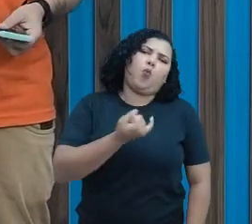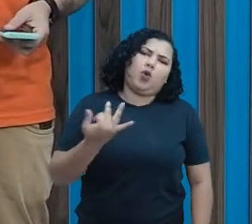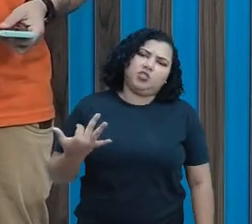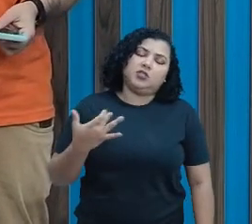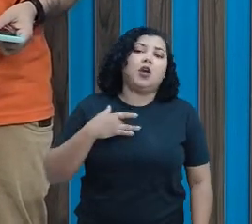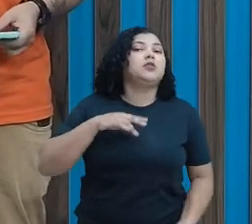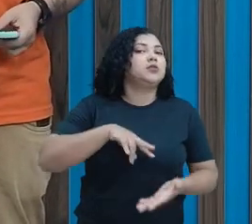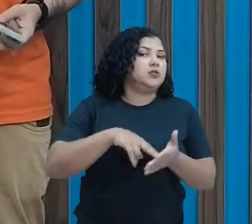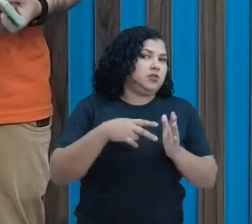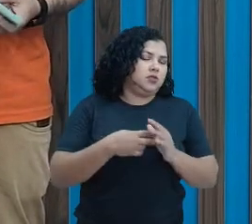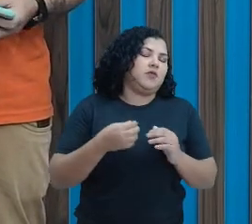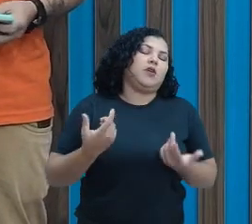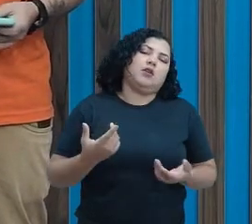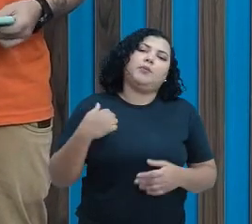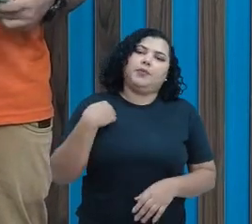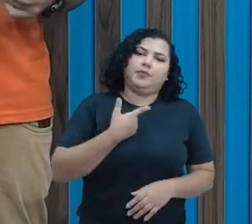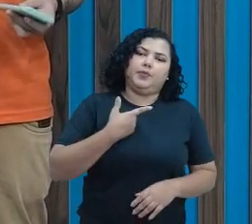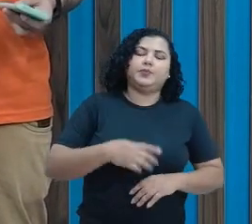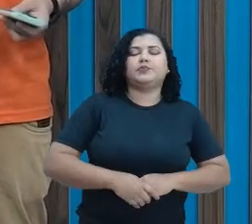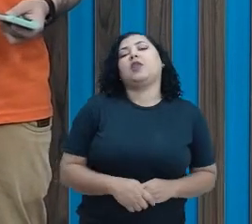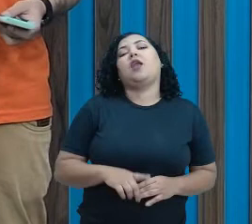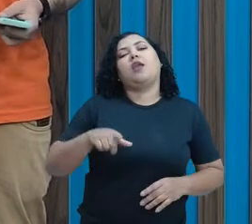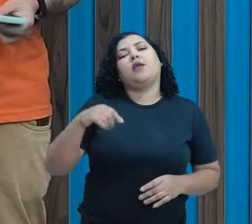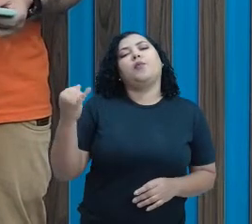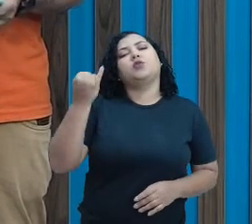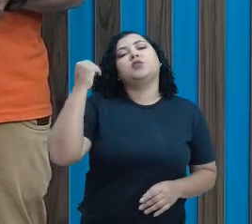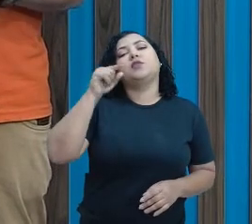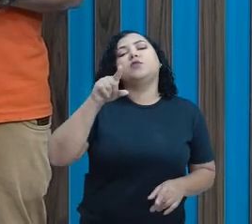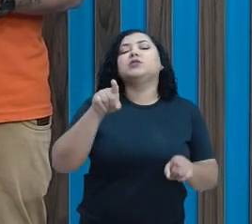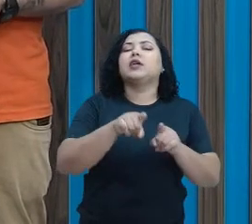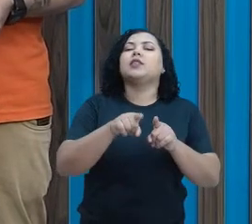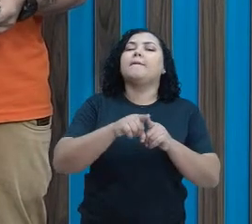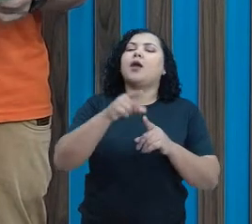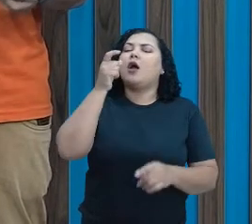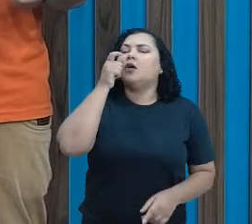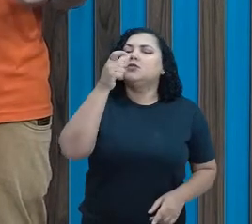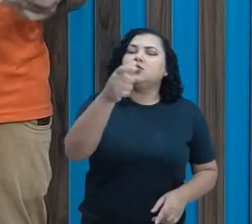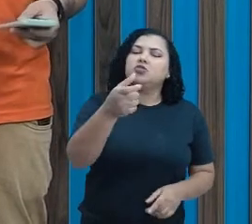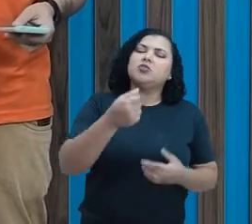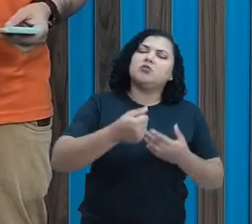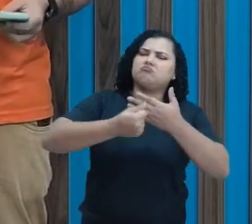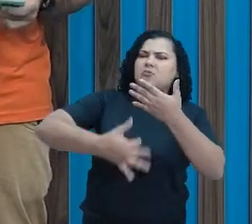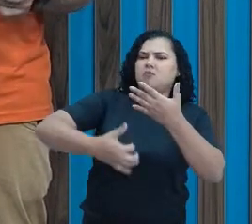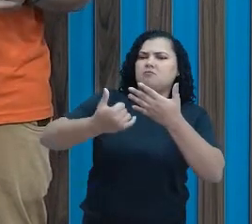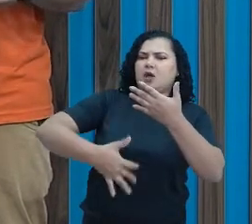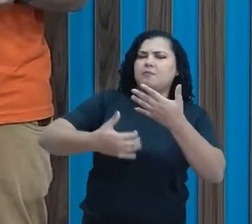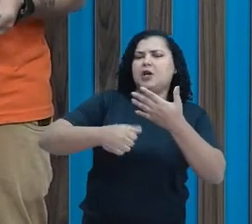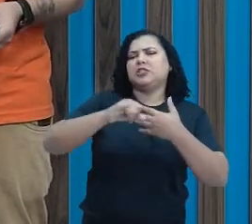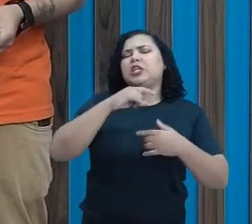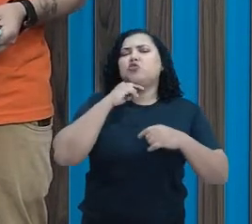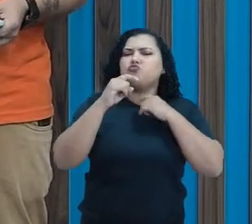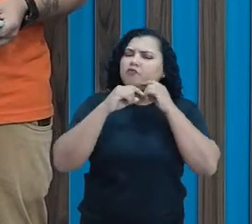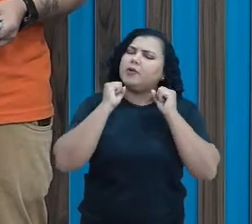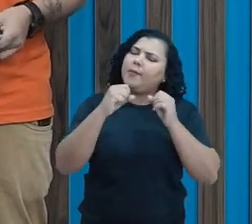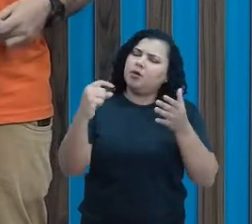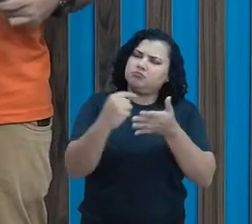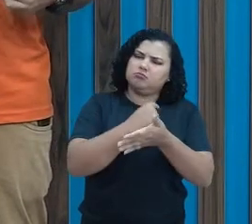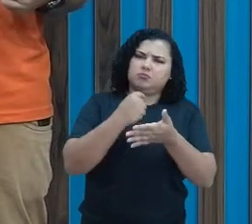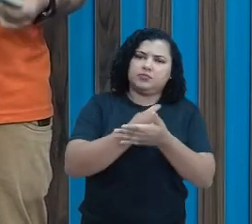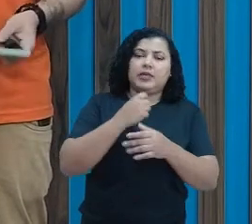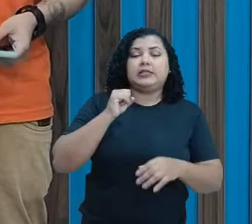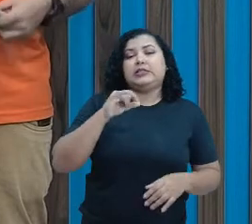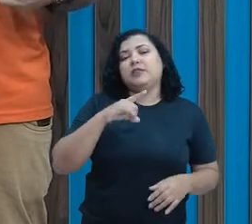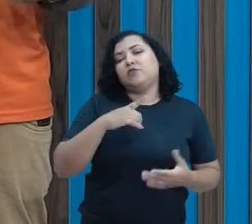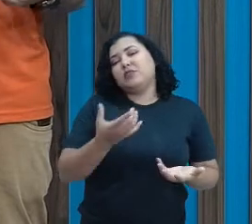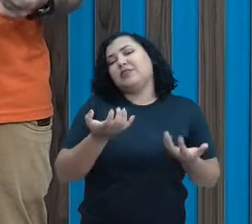bastante significativo para nós e é importante que você também, ao assistir, comente lá se você tem sua dúvida, tá bom? Se